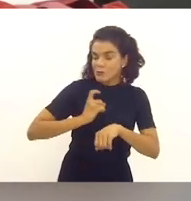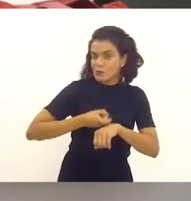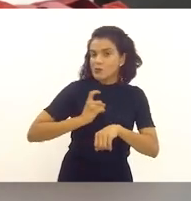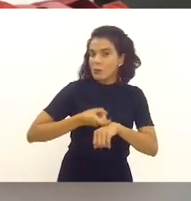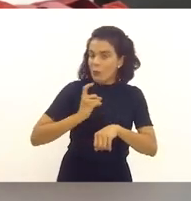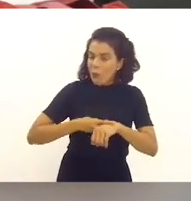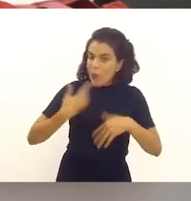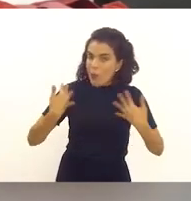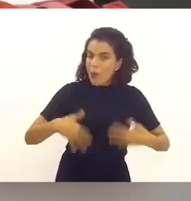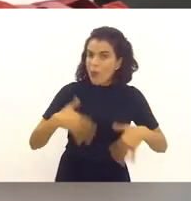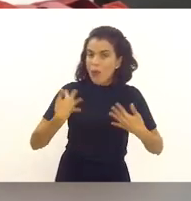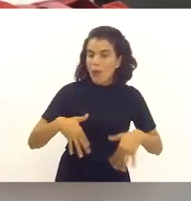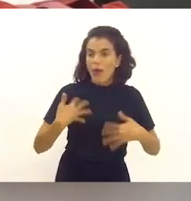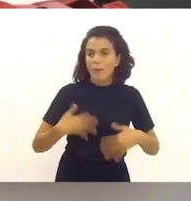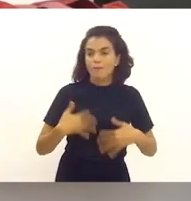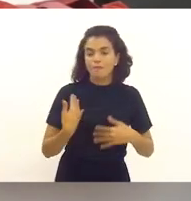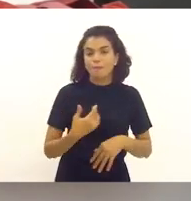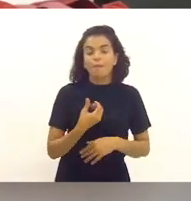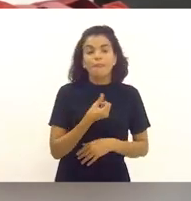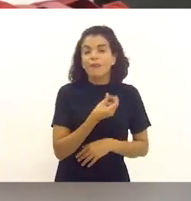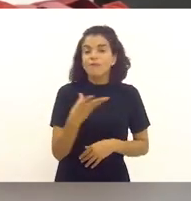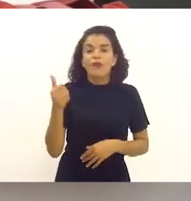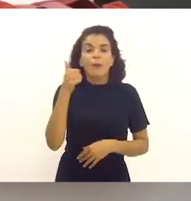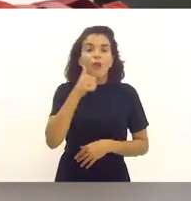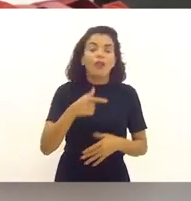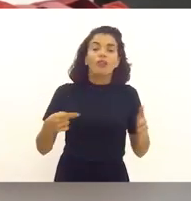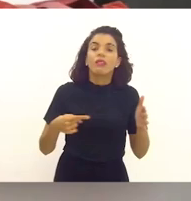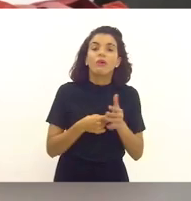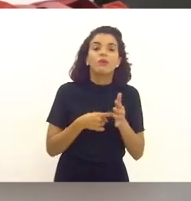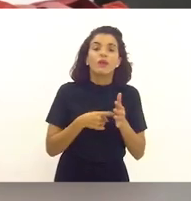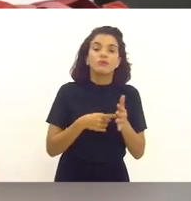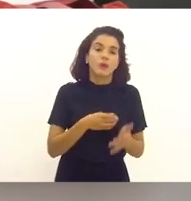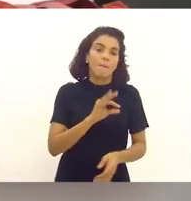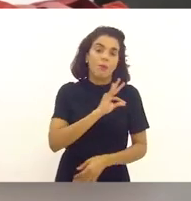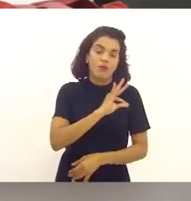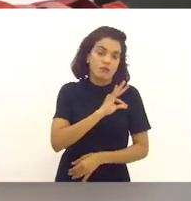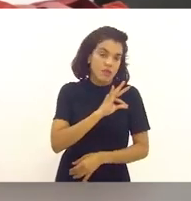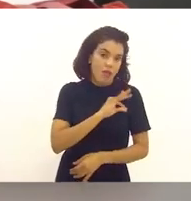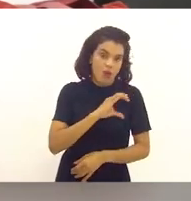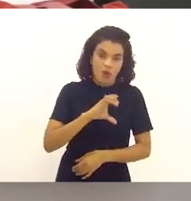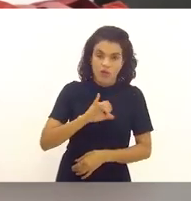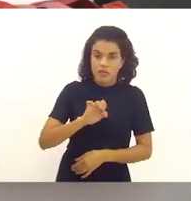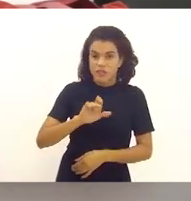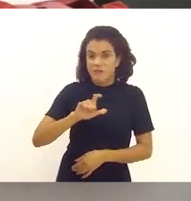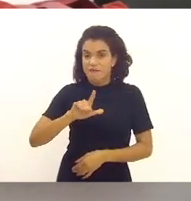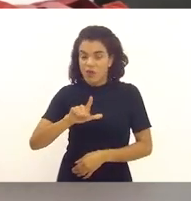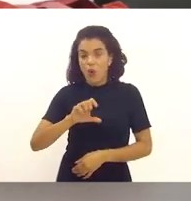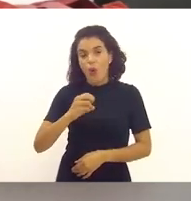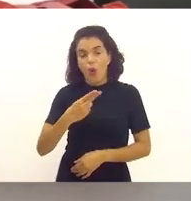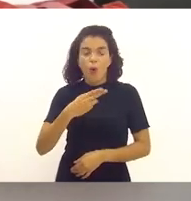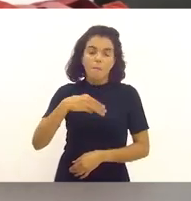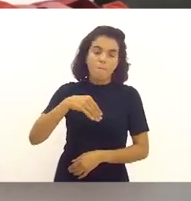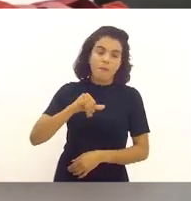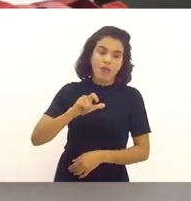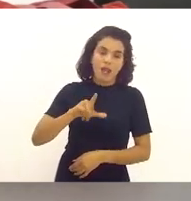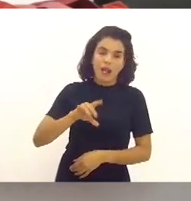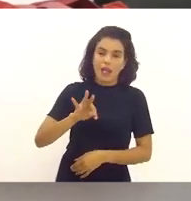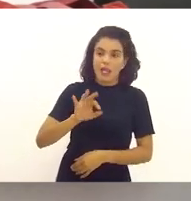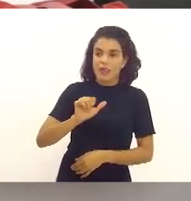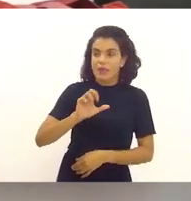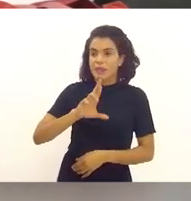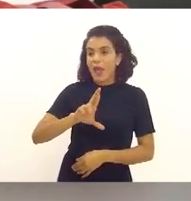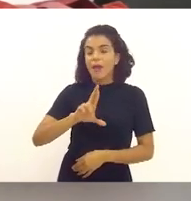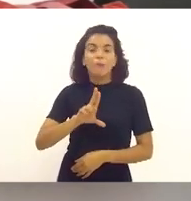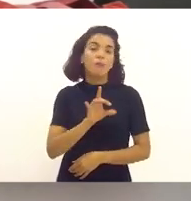porque muitos muitas mulheres não denunciam policiais civis nem policiais militares por medo né de